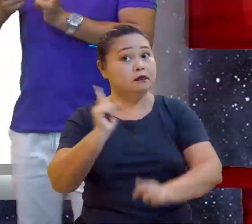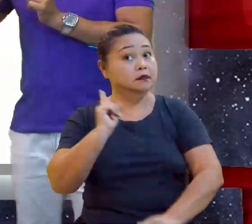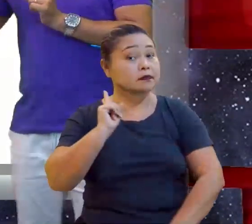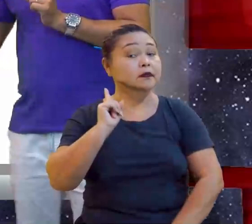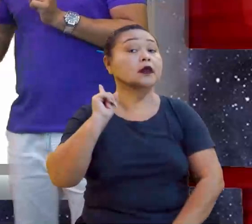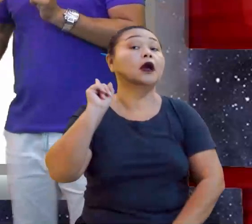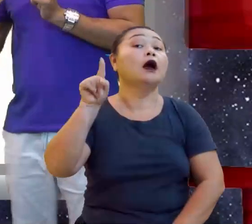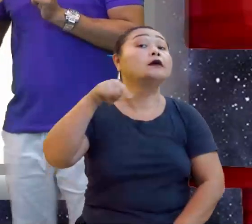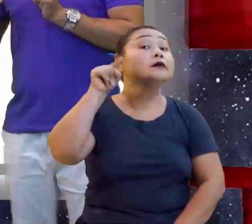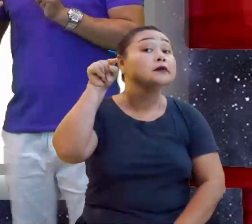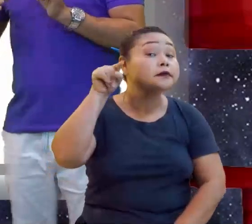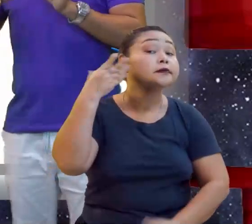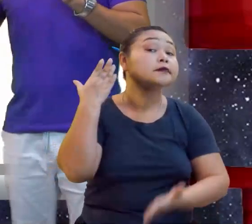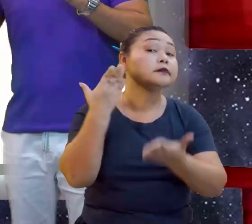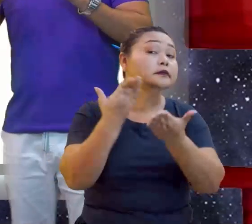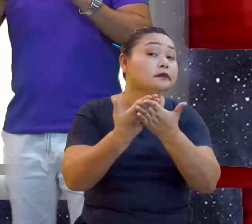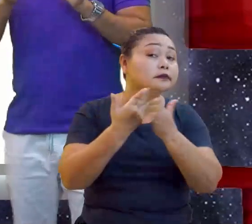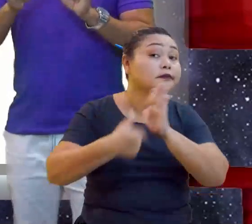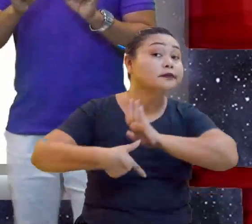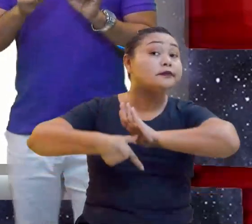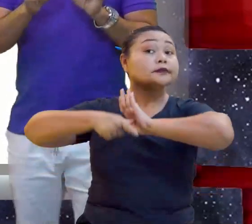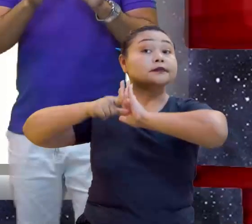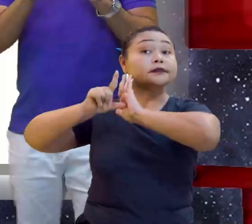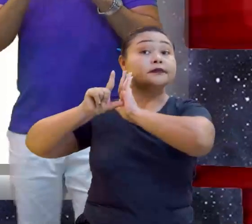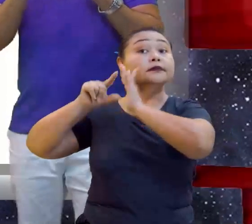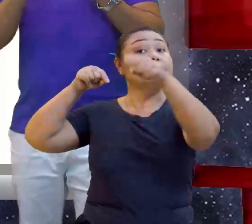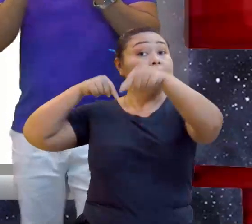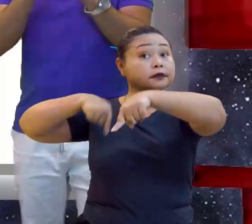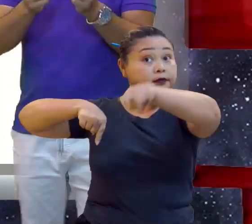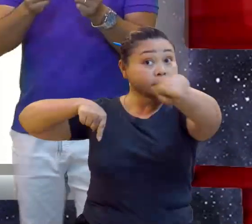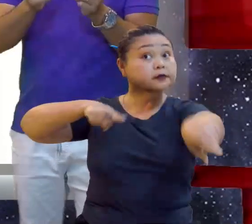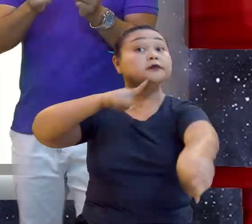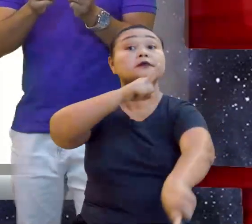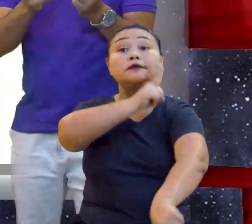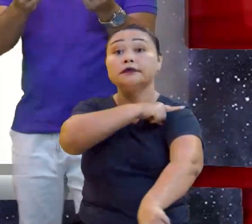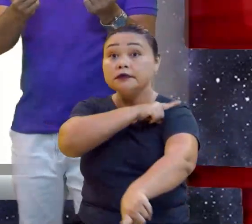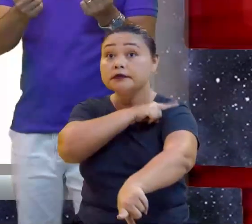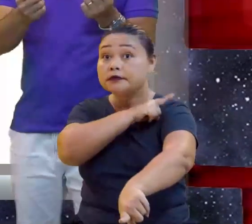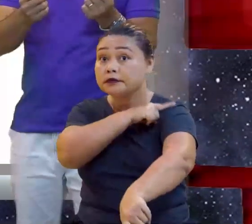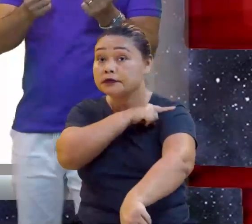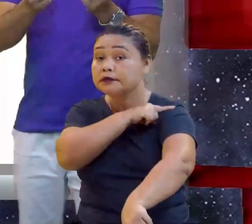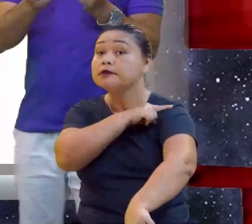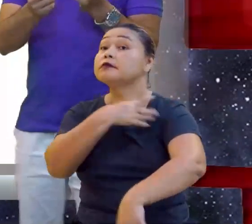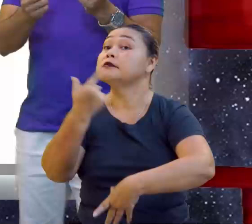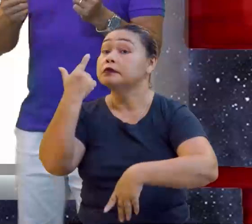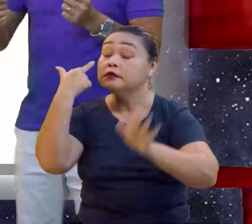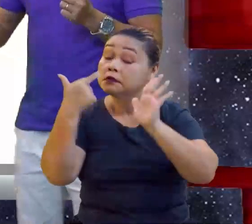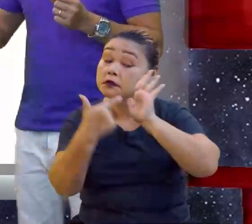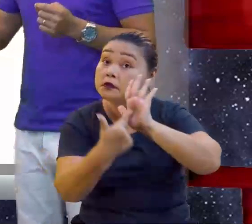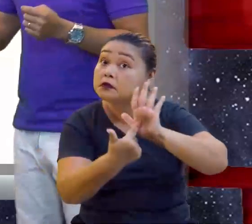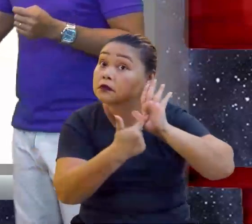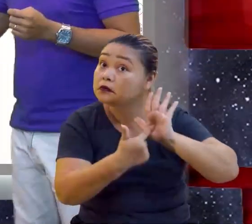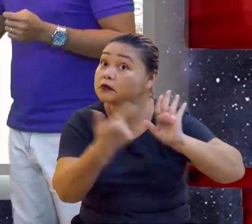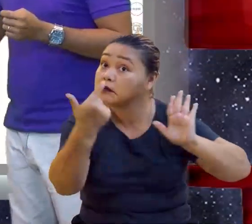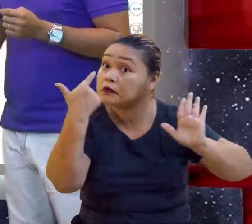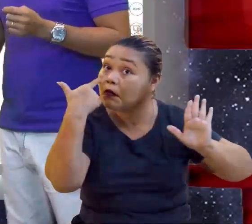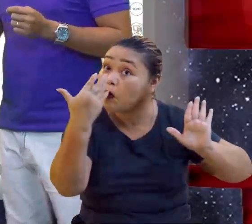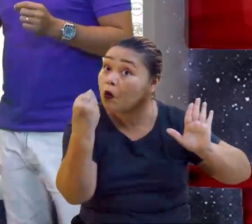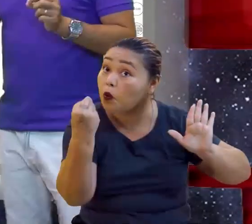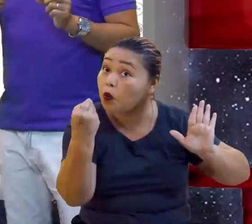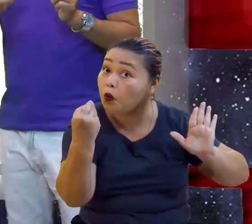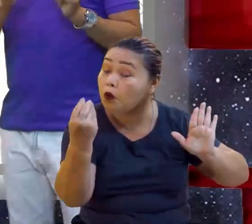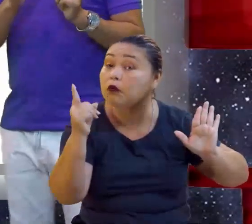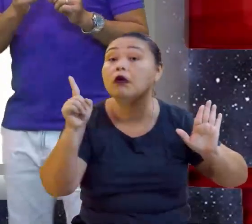para estudar. Vocês estão no primeiro ano, já estamos mostrando para vocês como é que funciona. Quando chegar no terceiro ano, lembra do